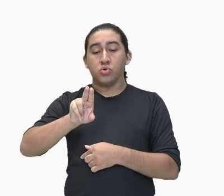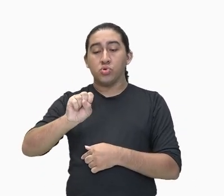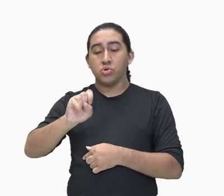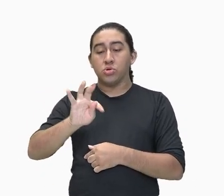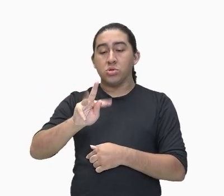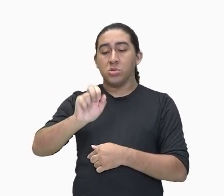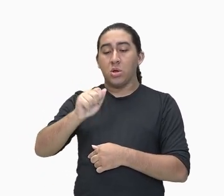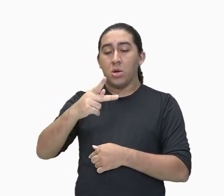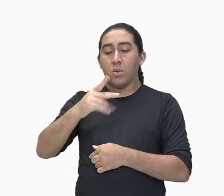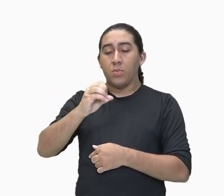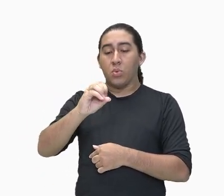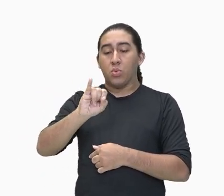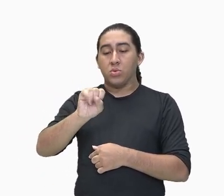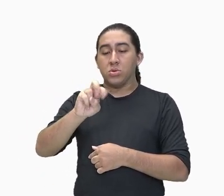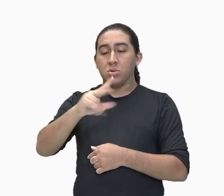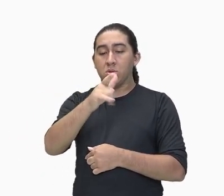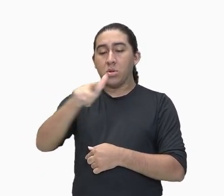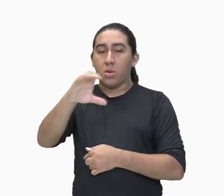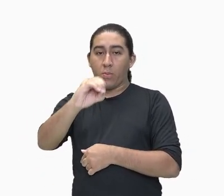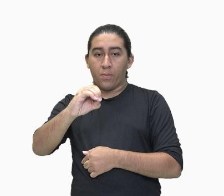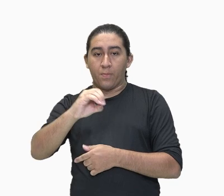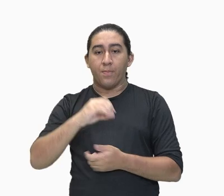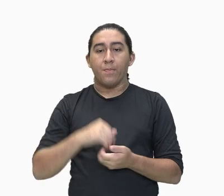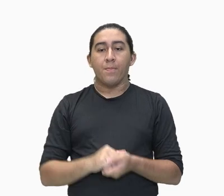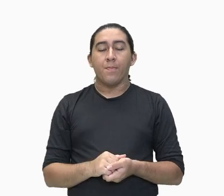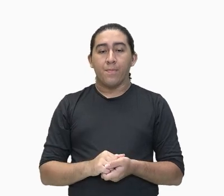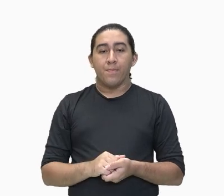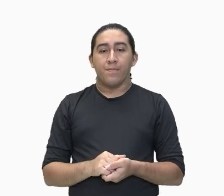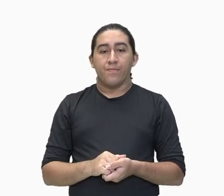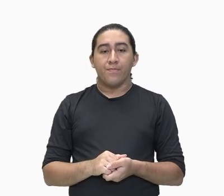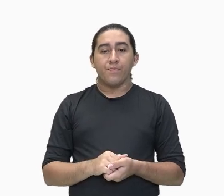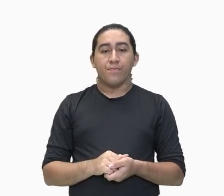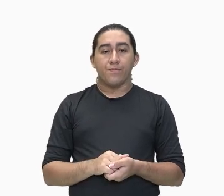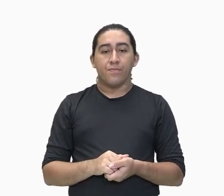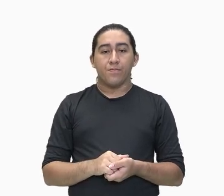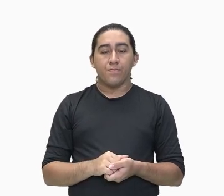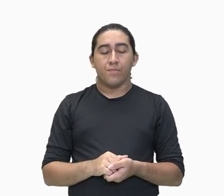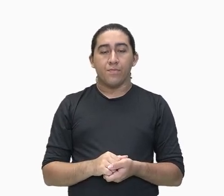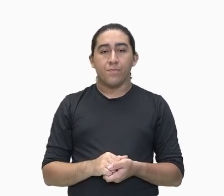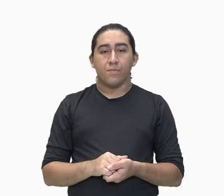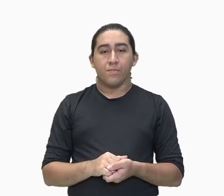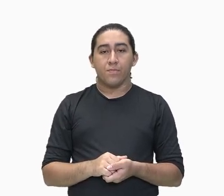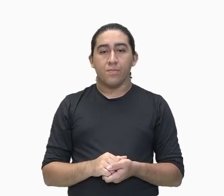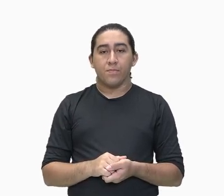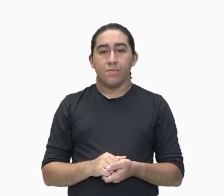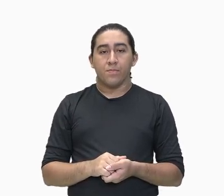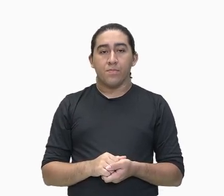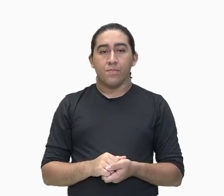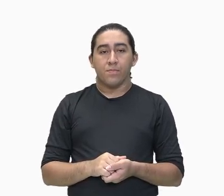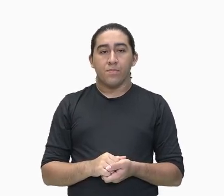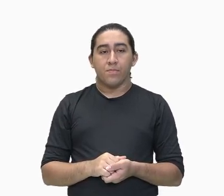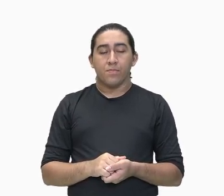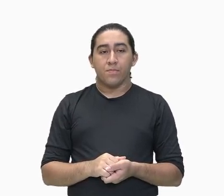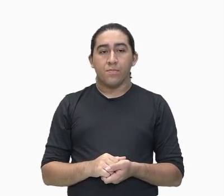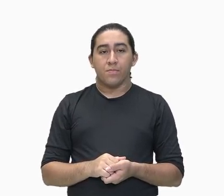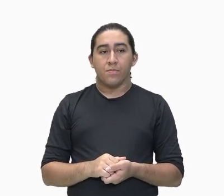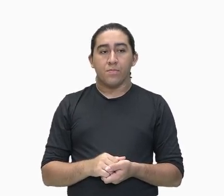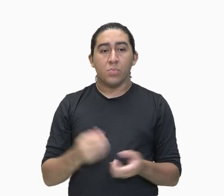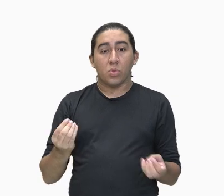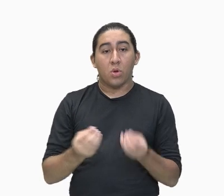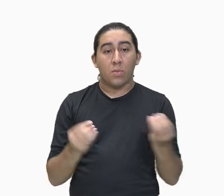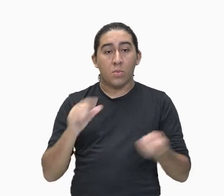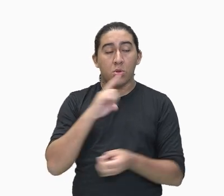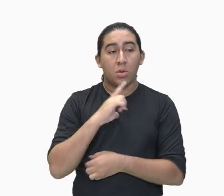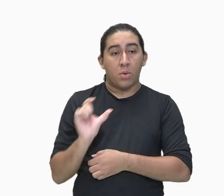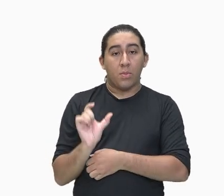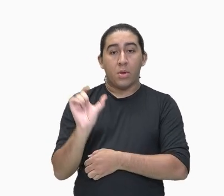a composição, eu vou compor uma palavra de que forma? Por justaposição,